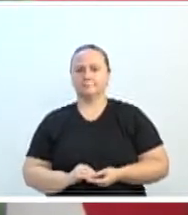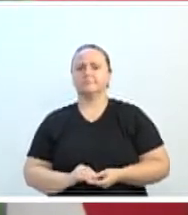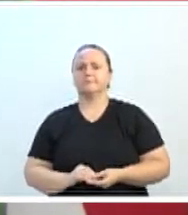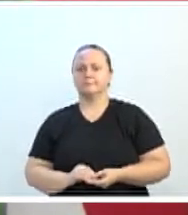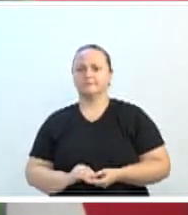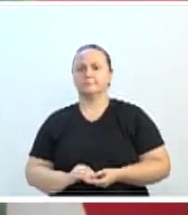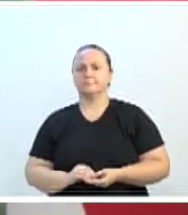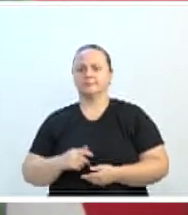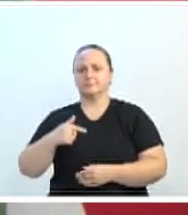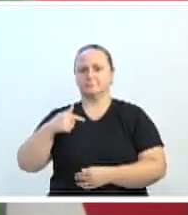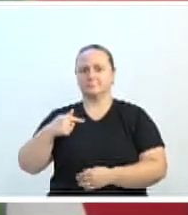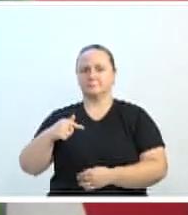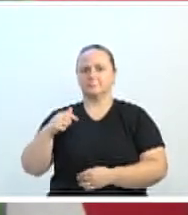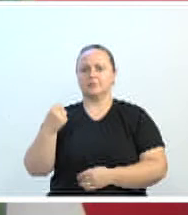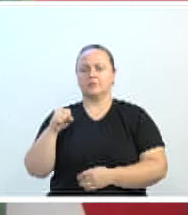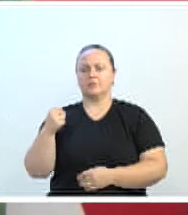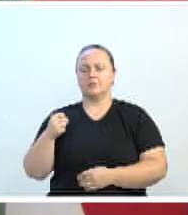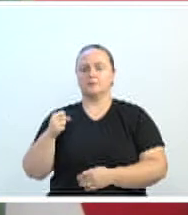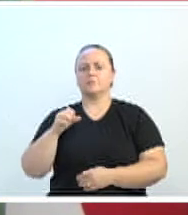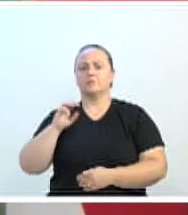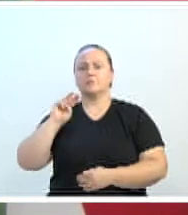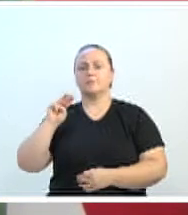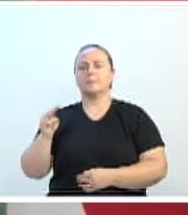78 milhões de reais.